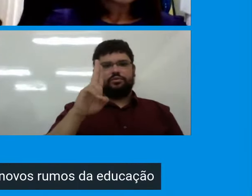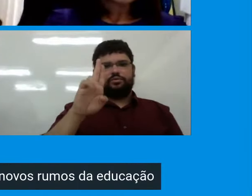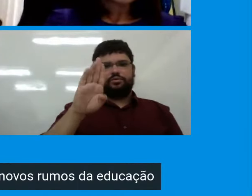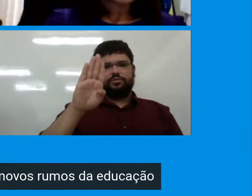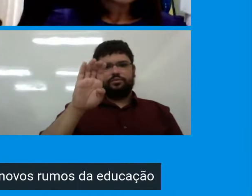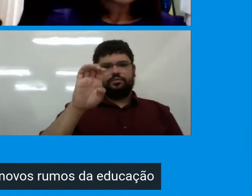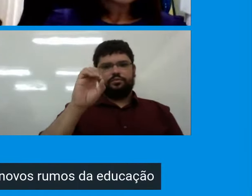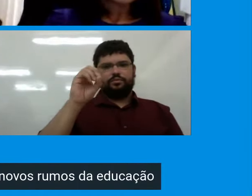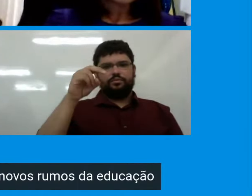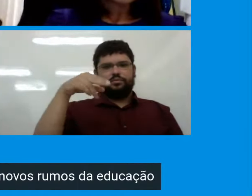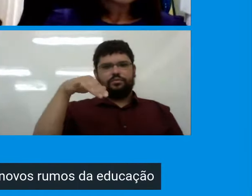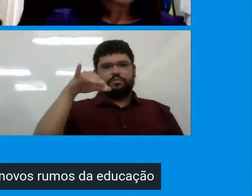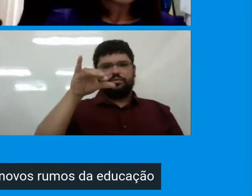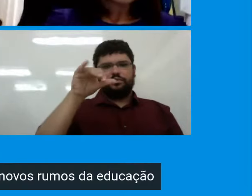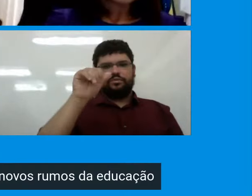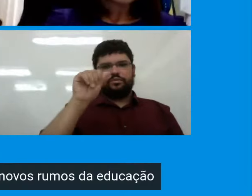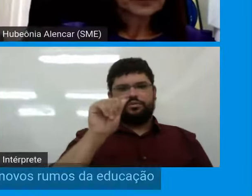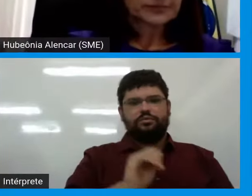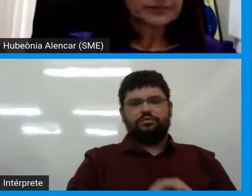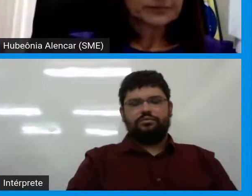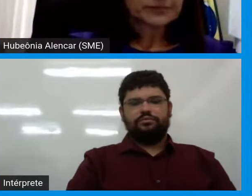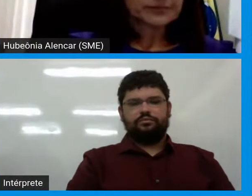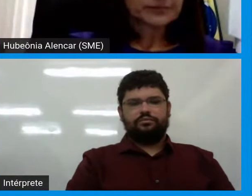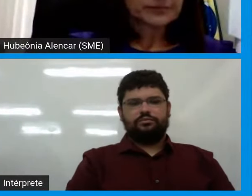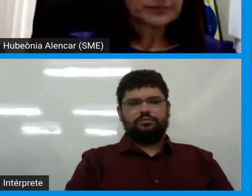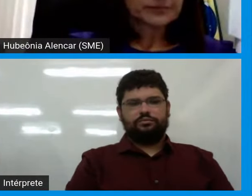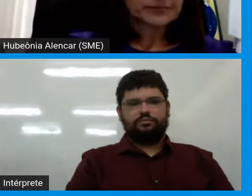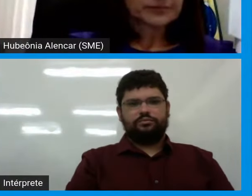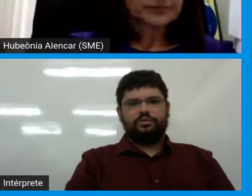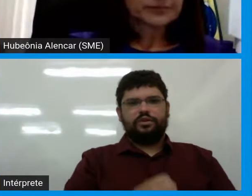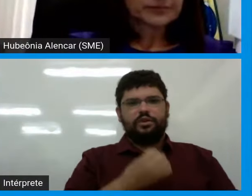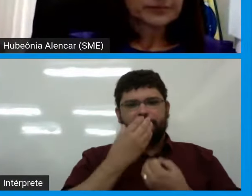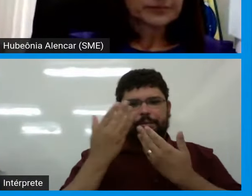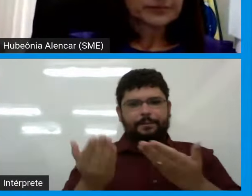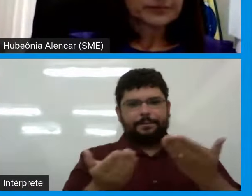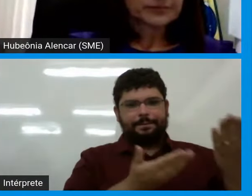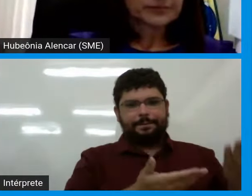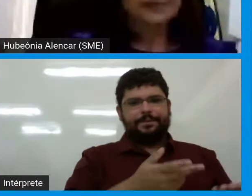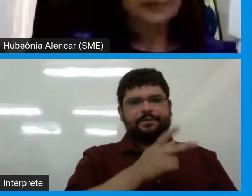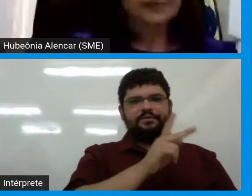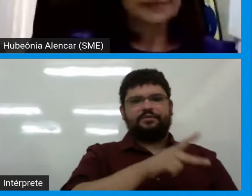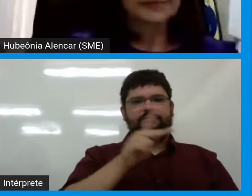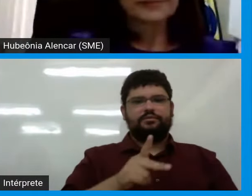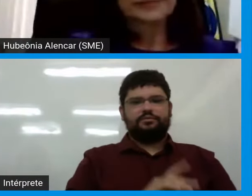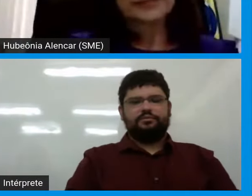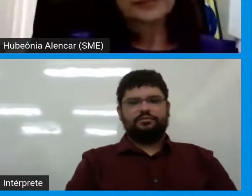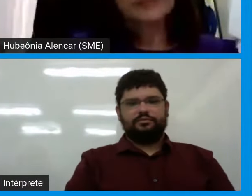doutora Ubeônia Alencar. Seja muito bem-vinda, professora.